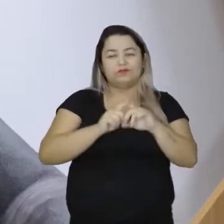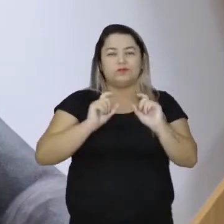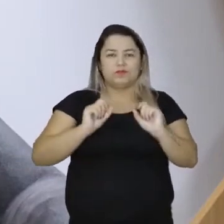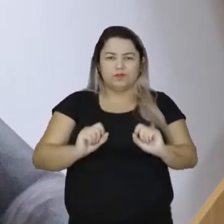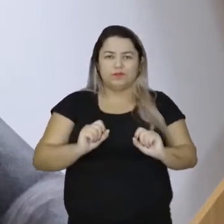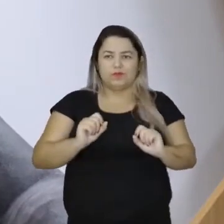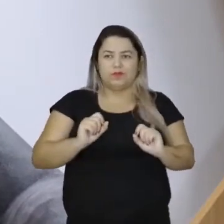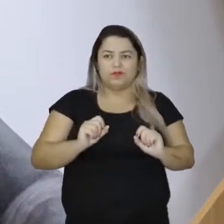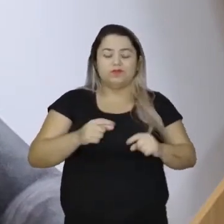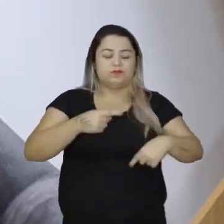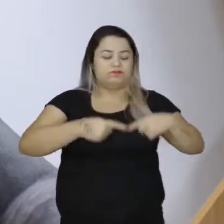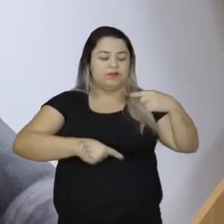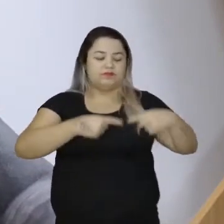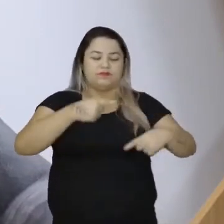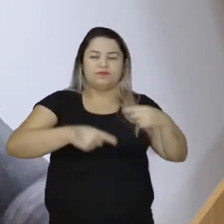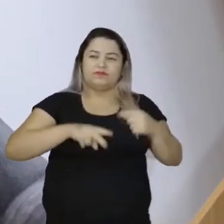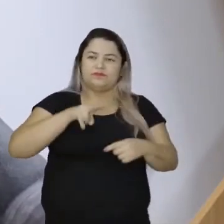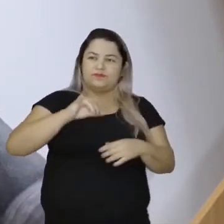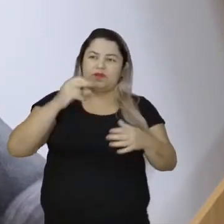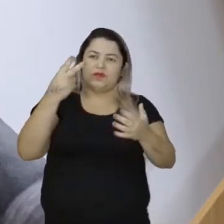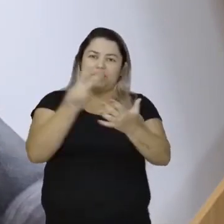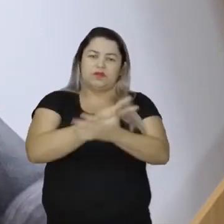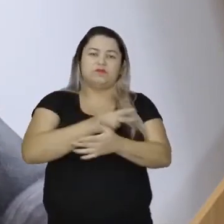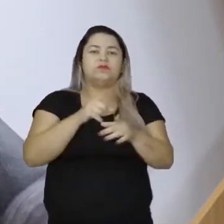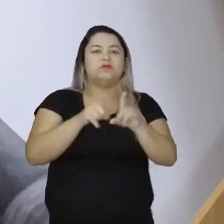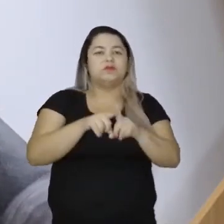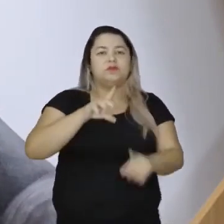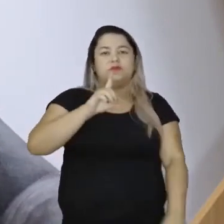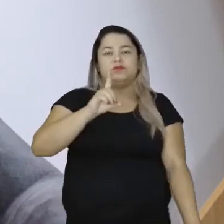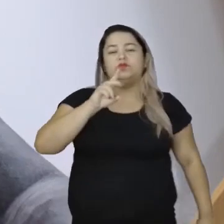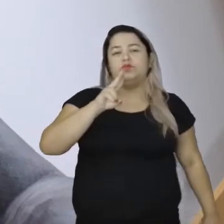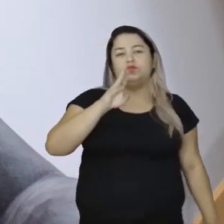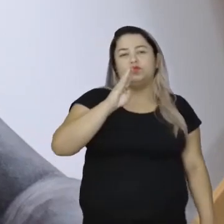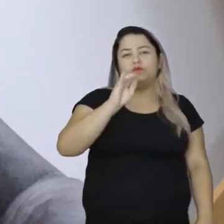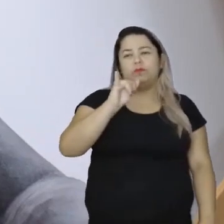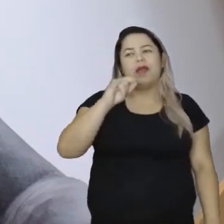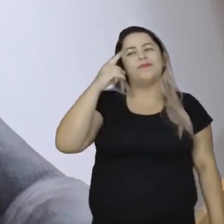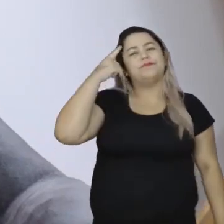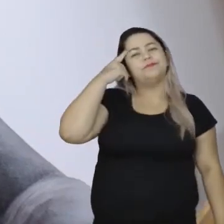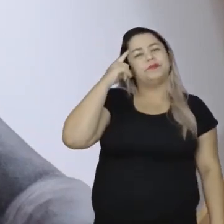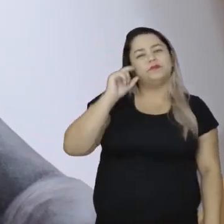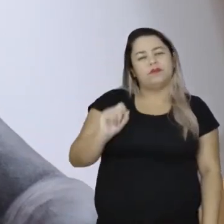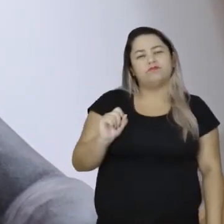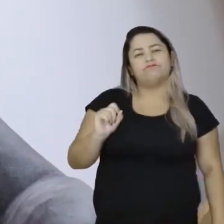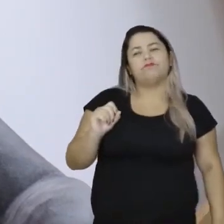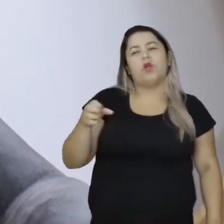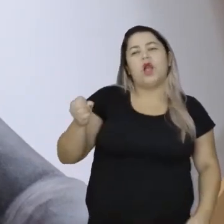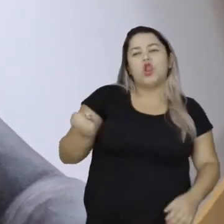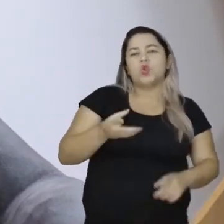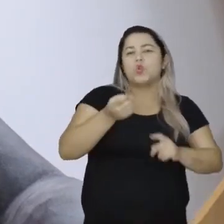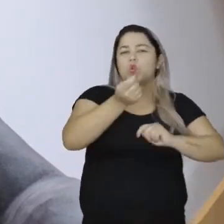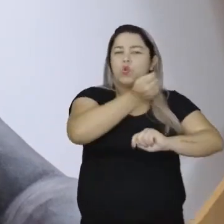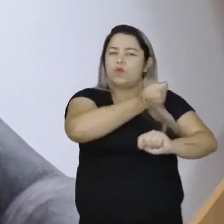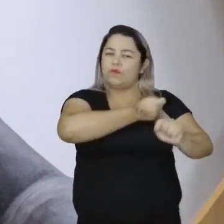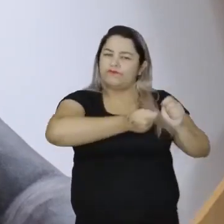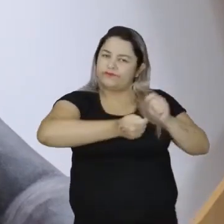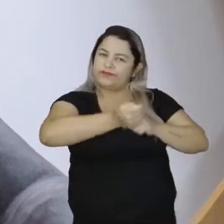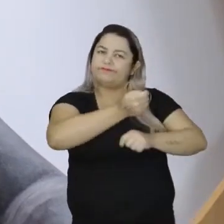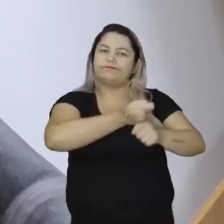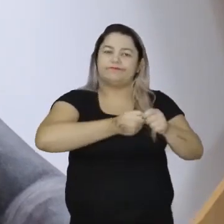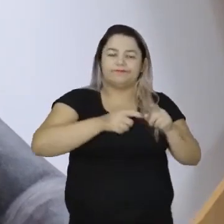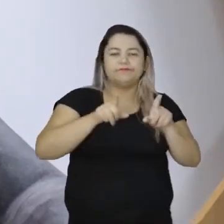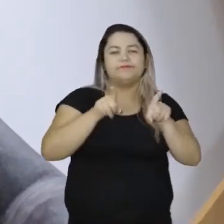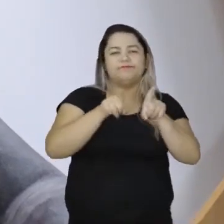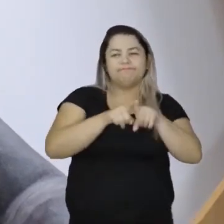gerais, no debate que vai acontecer em Dubai, que é necessário pensar numa nova economia e nessa